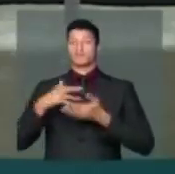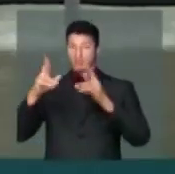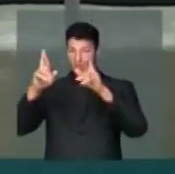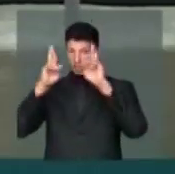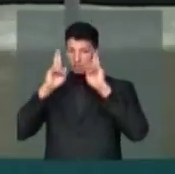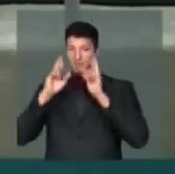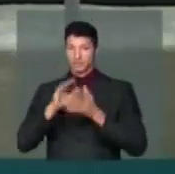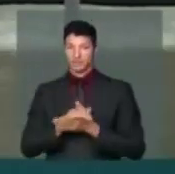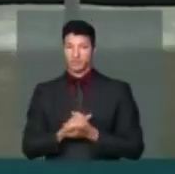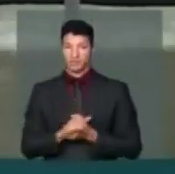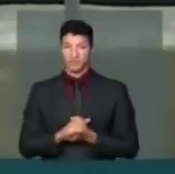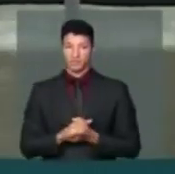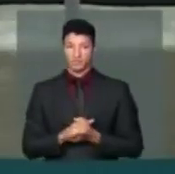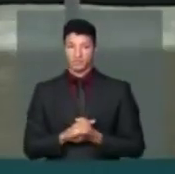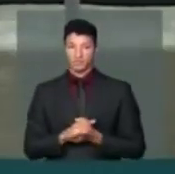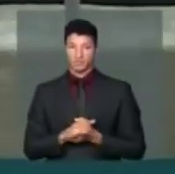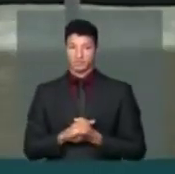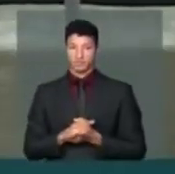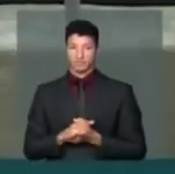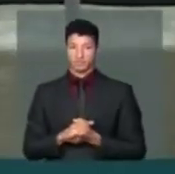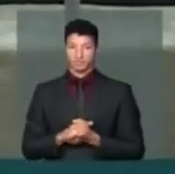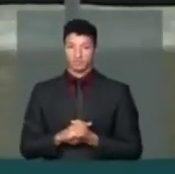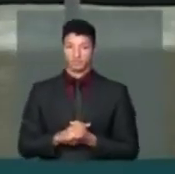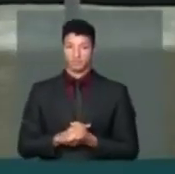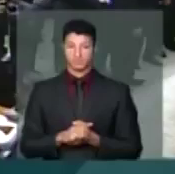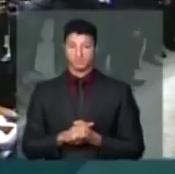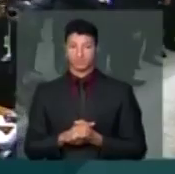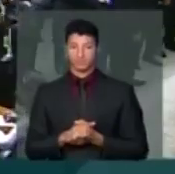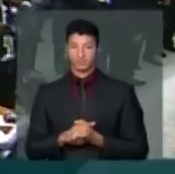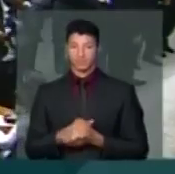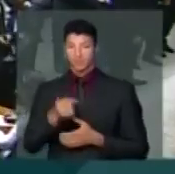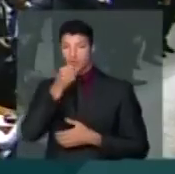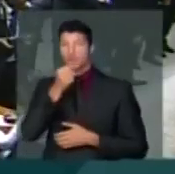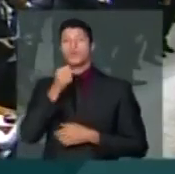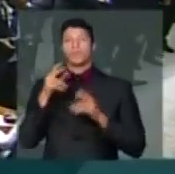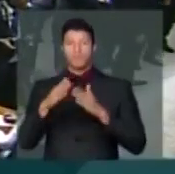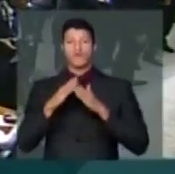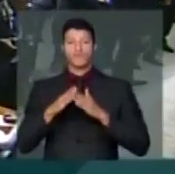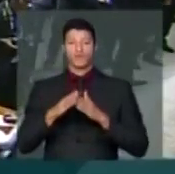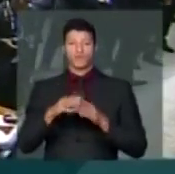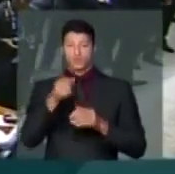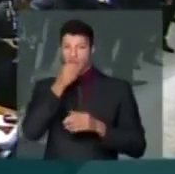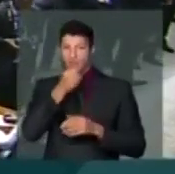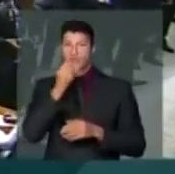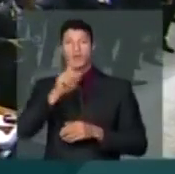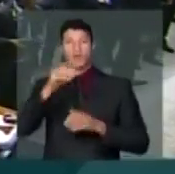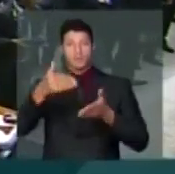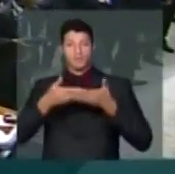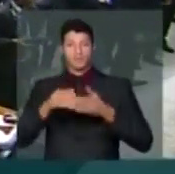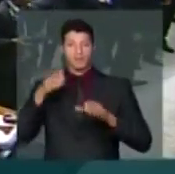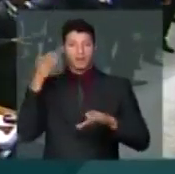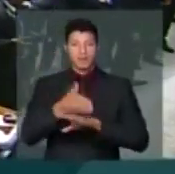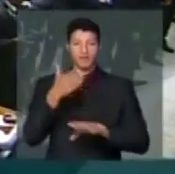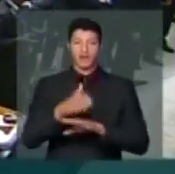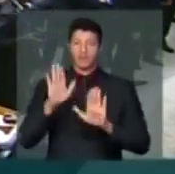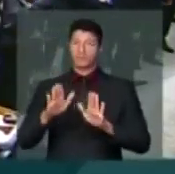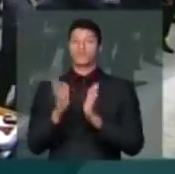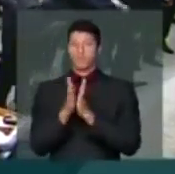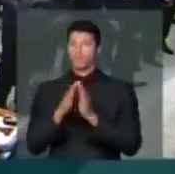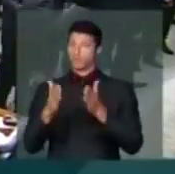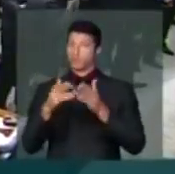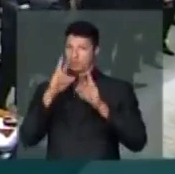favor, desliga o microfone. Desliga o microfone. O orador está na tribuna. Vossa Excelência nem parlamentar é para interferir dessa